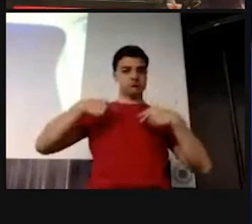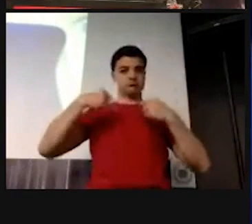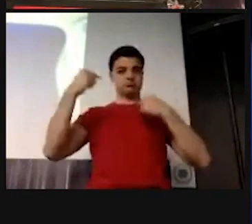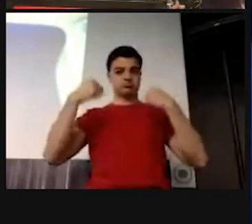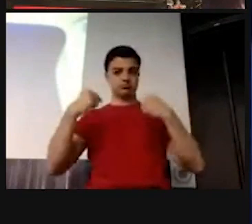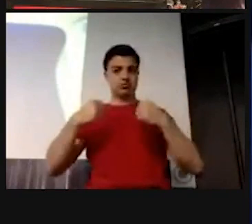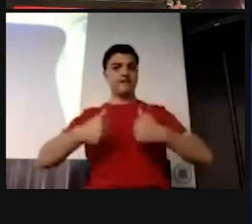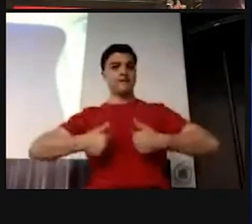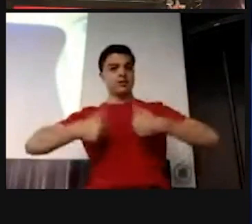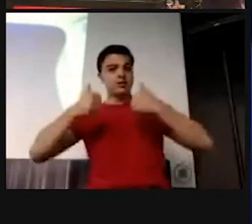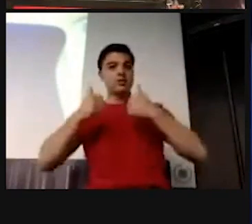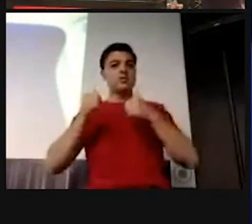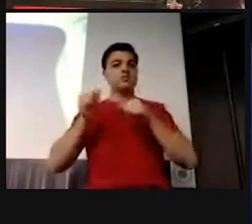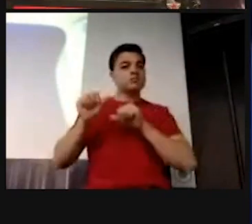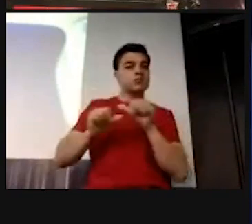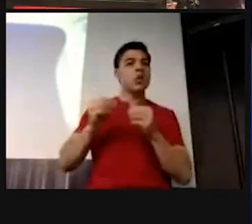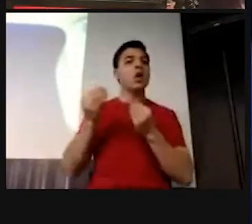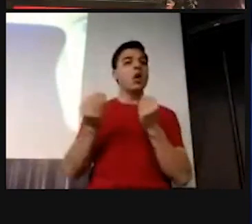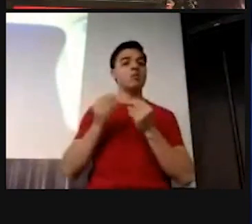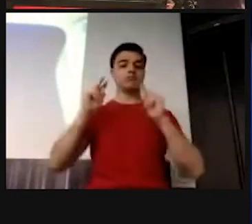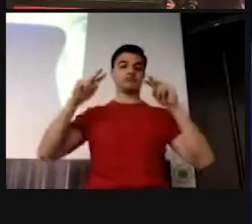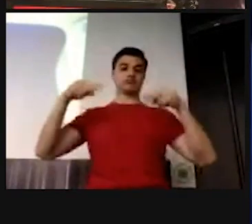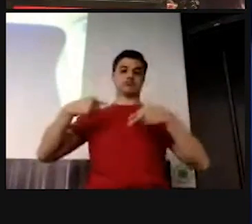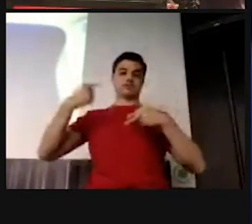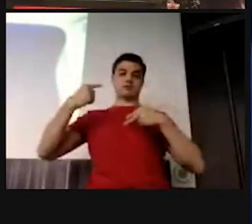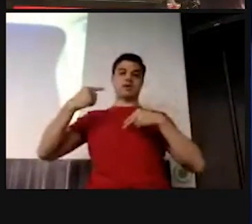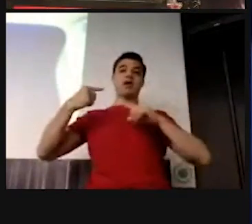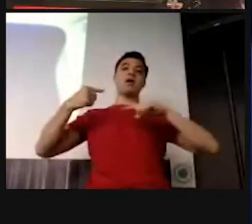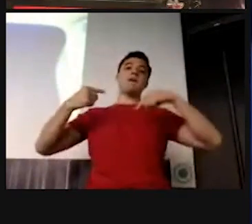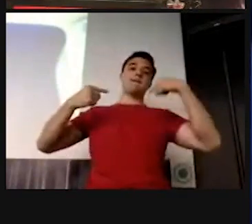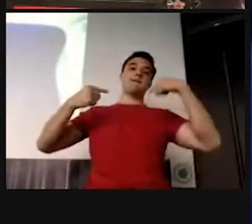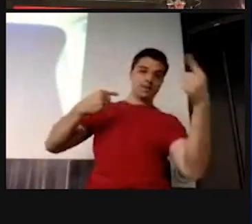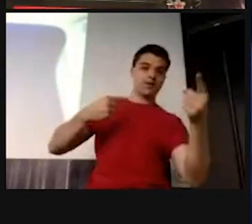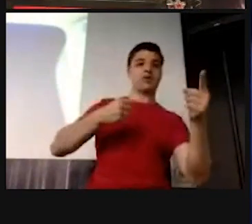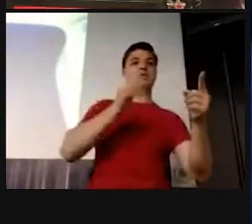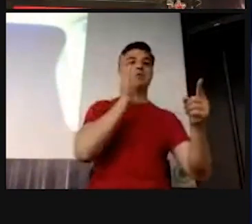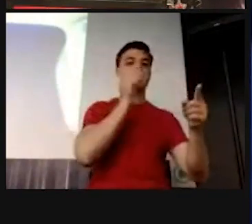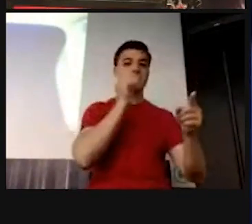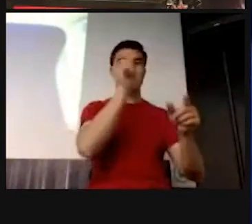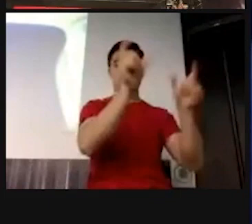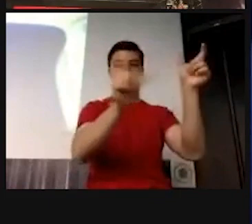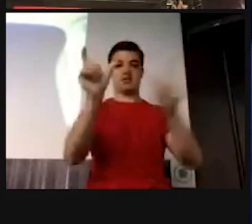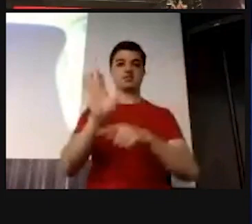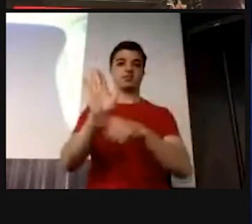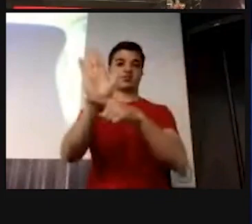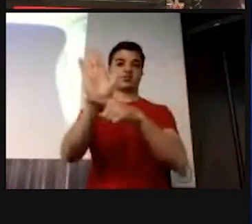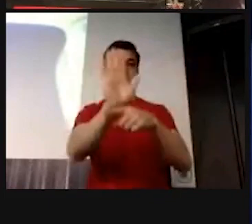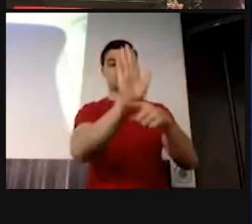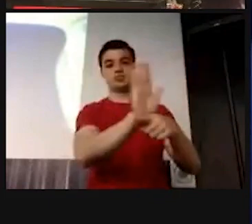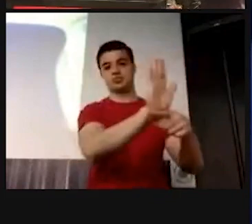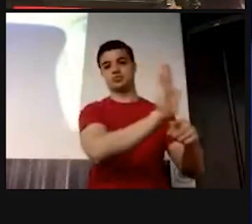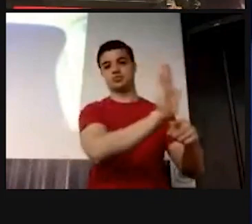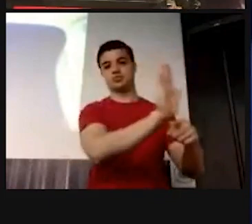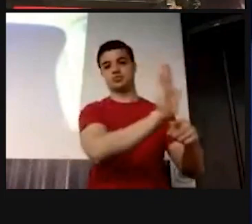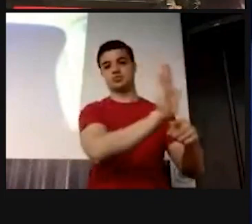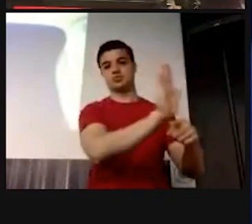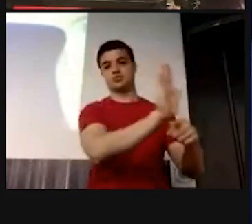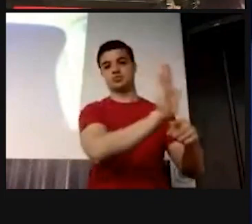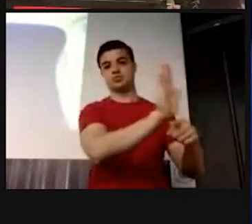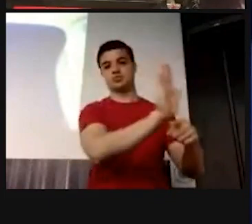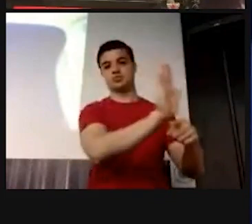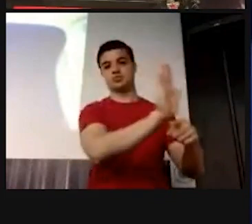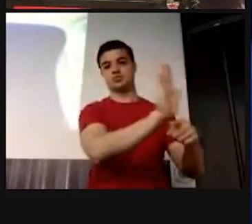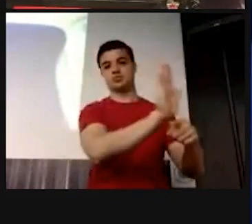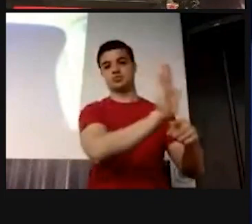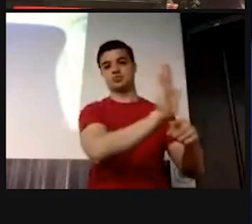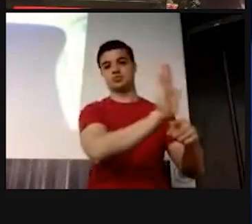jeito diferente de pensar, a inovação na empresa, esse mindset ágil na empresa, mas não faz dentro de casa. Continua sendo